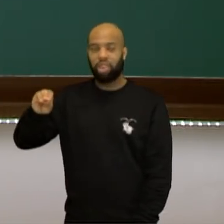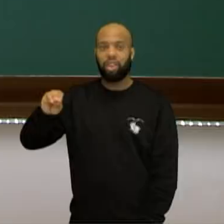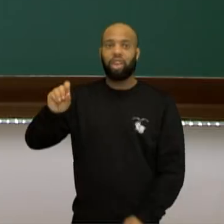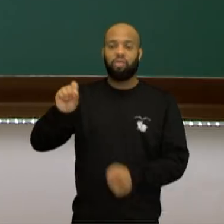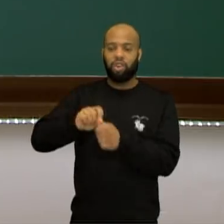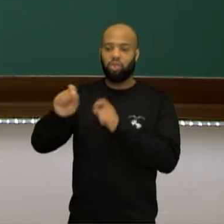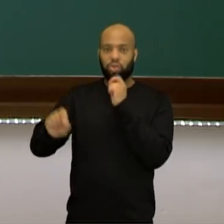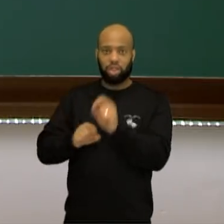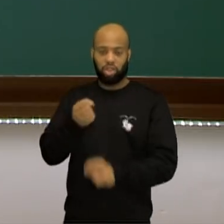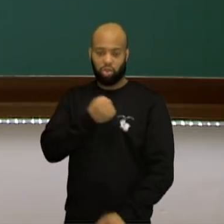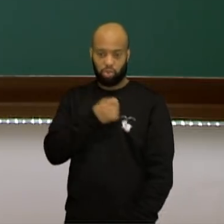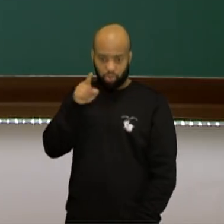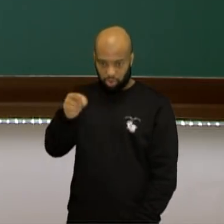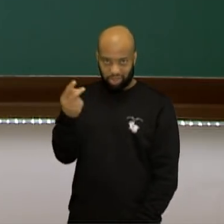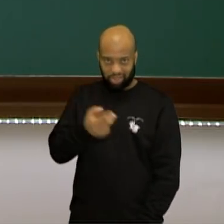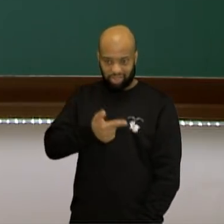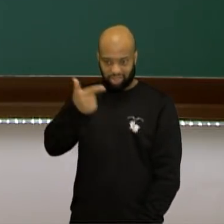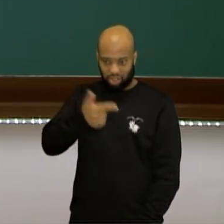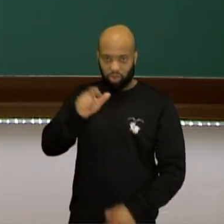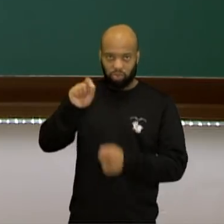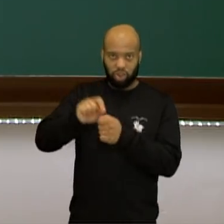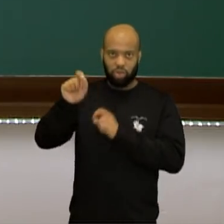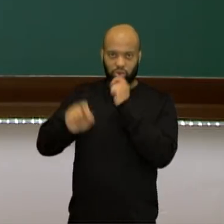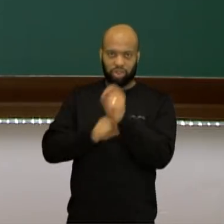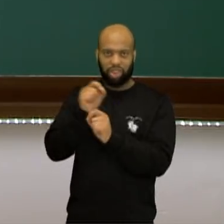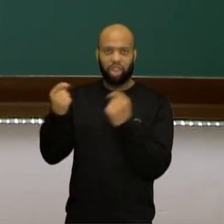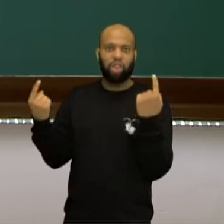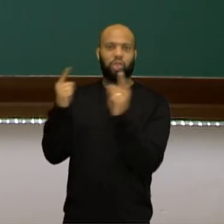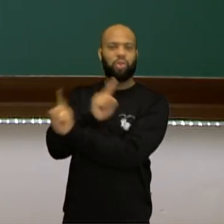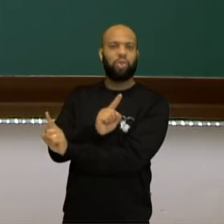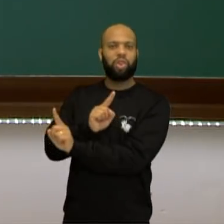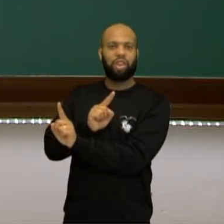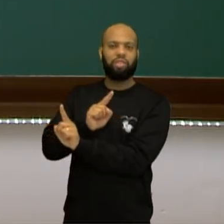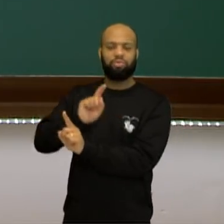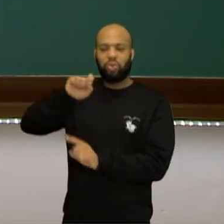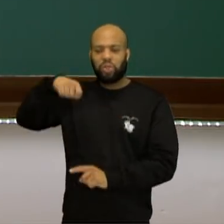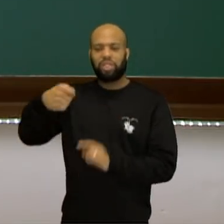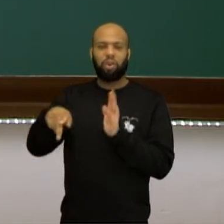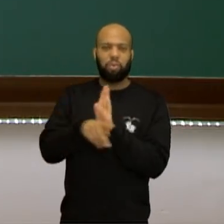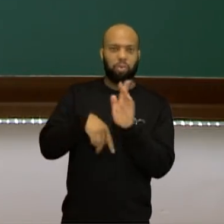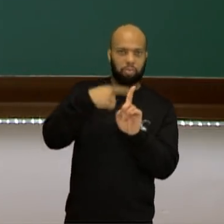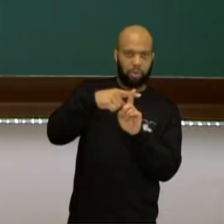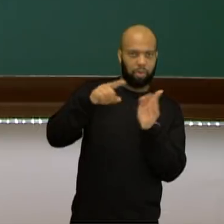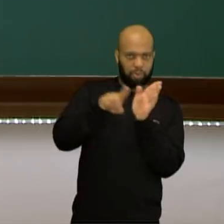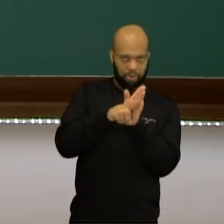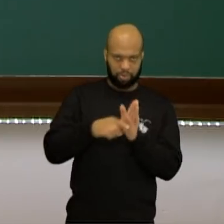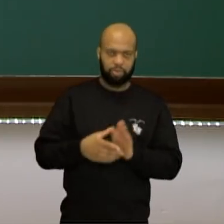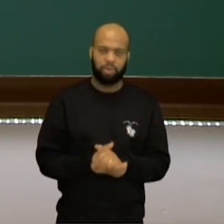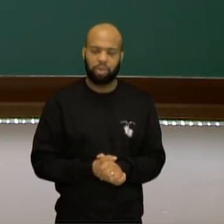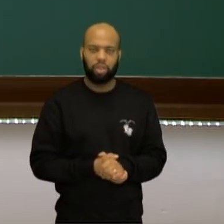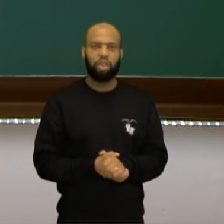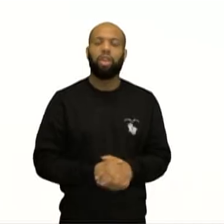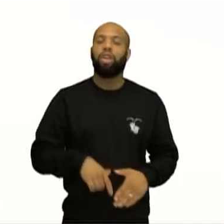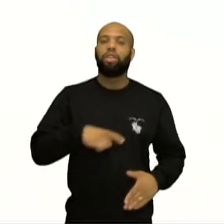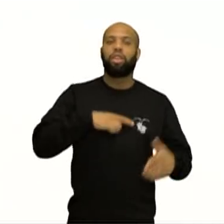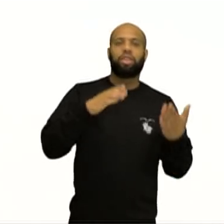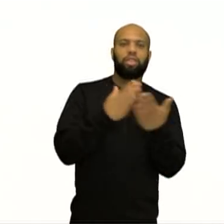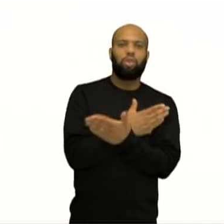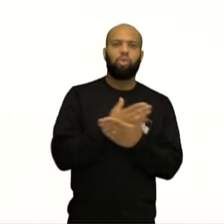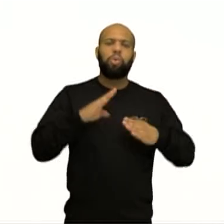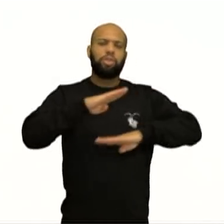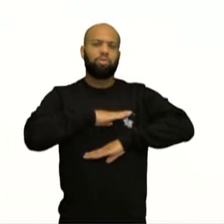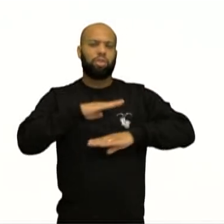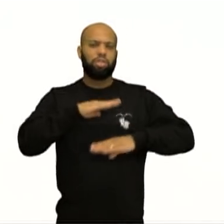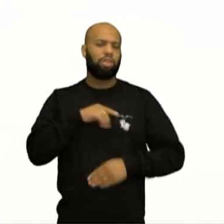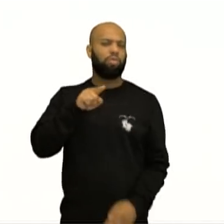do segundo número. São duas regrinhas muito importantes, não dá para ser esquecido. E em quais situações você